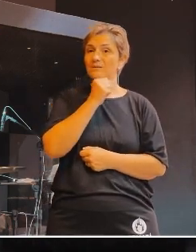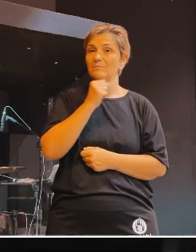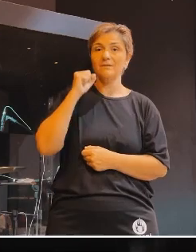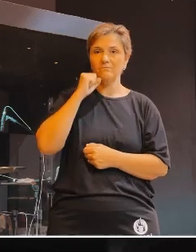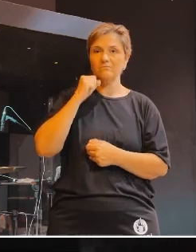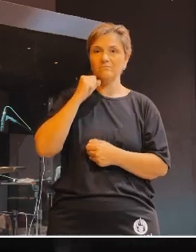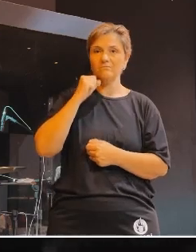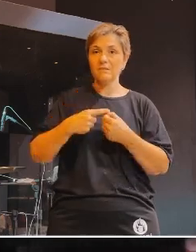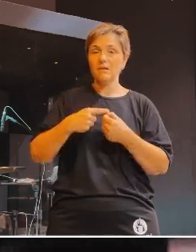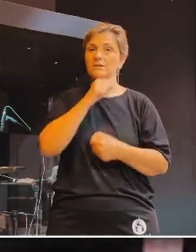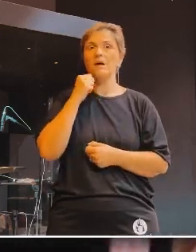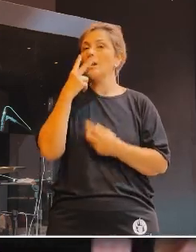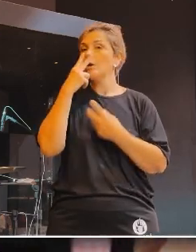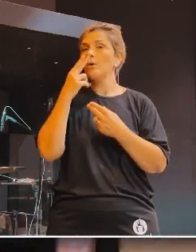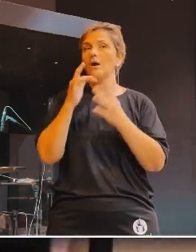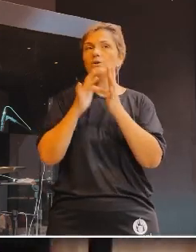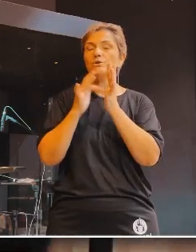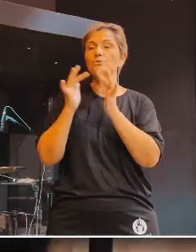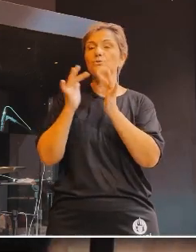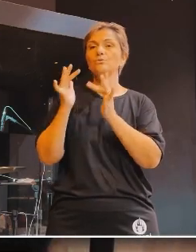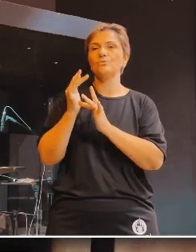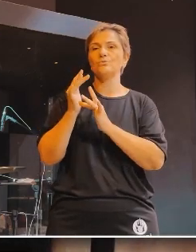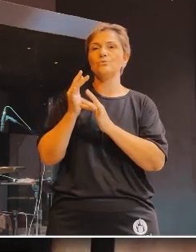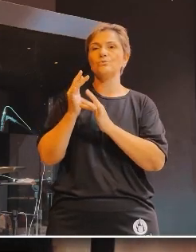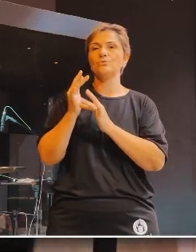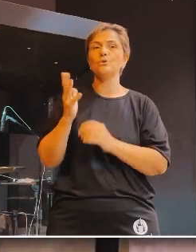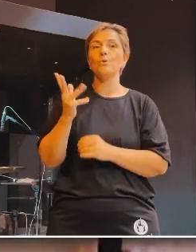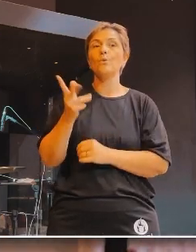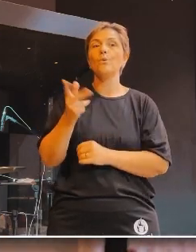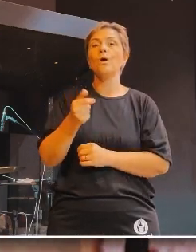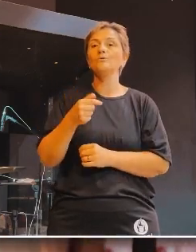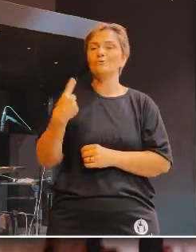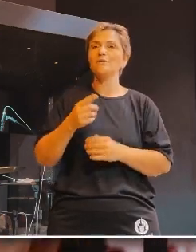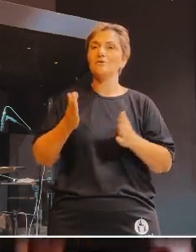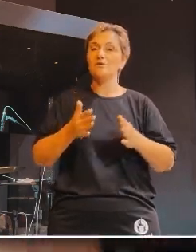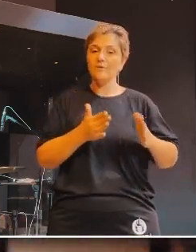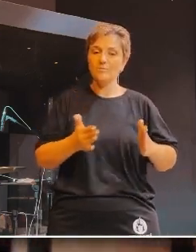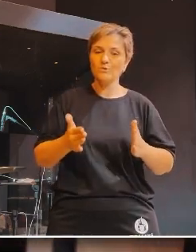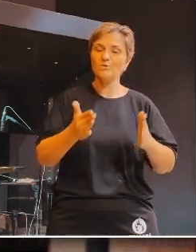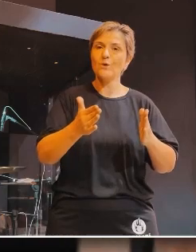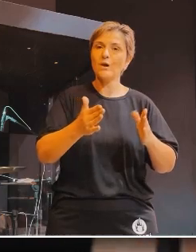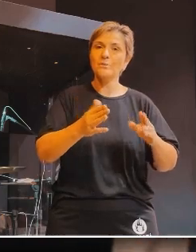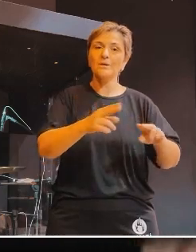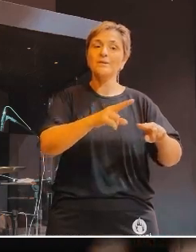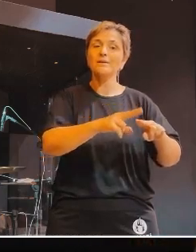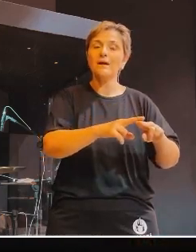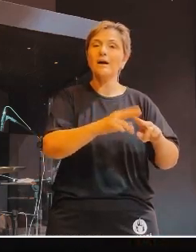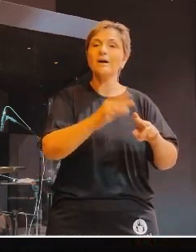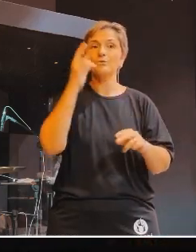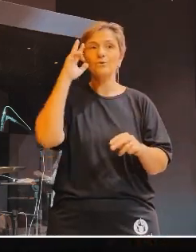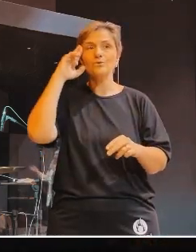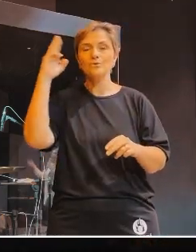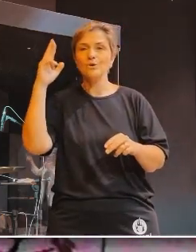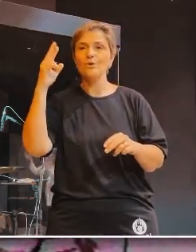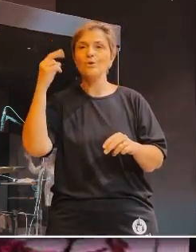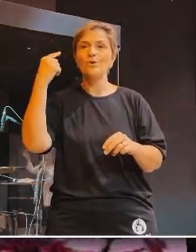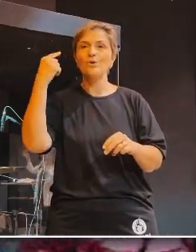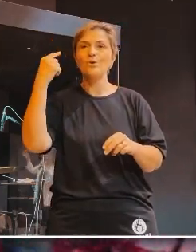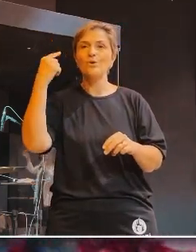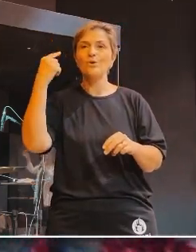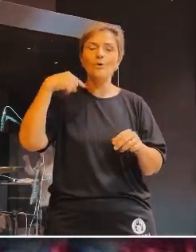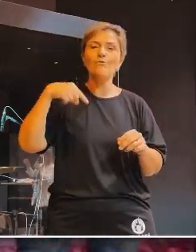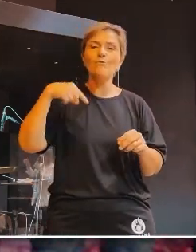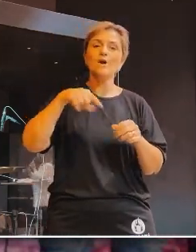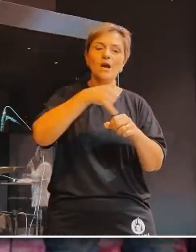Quantos de nós já estivemos à beira do caminho? Aí o Senhor veio, colocou óleo